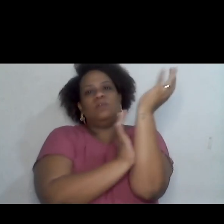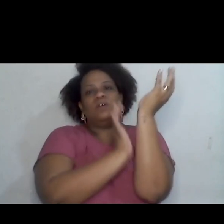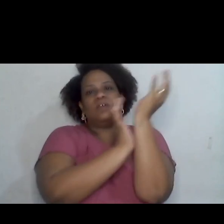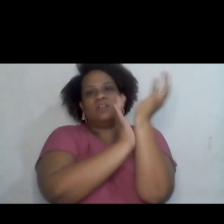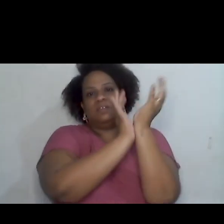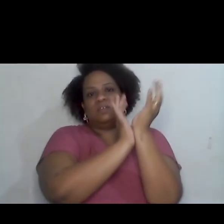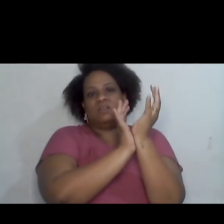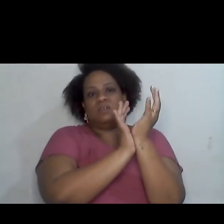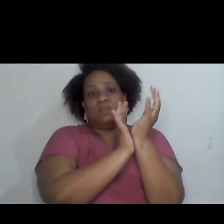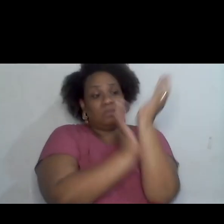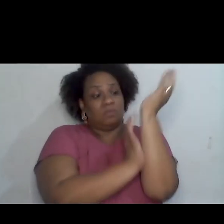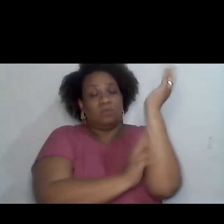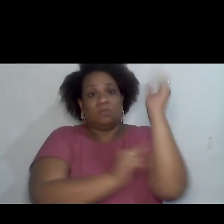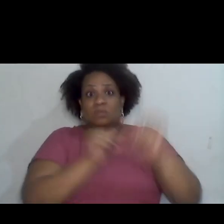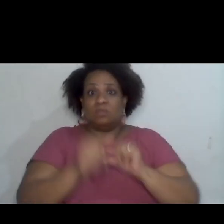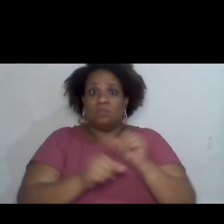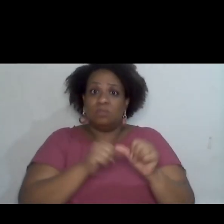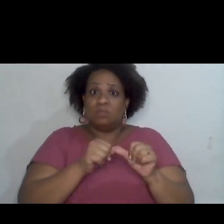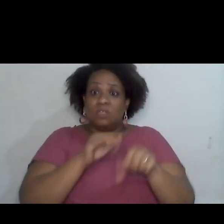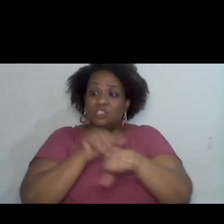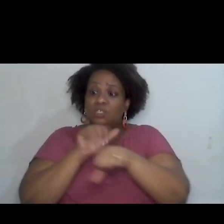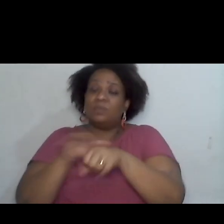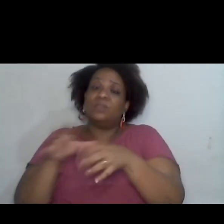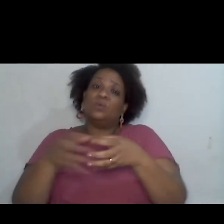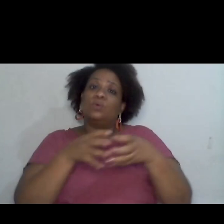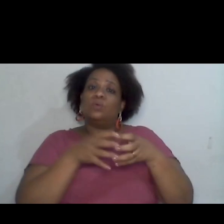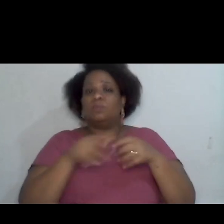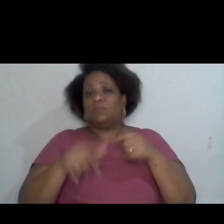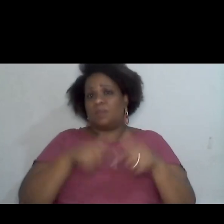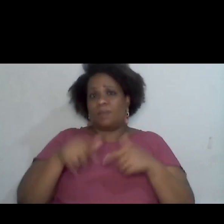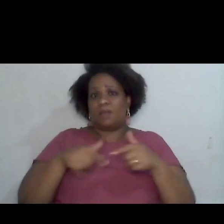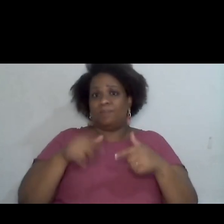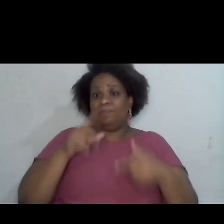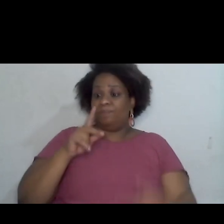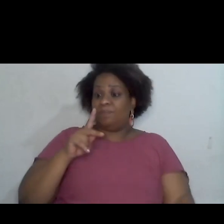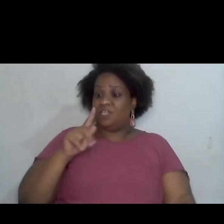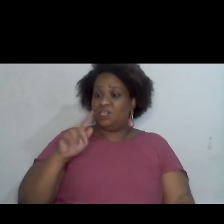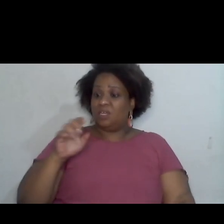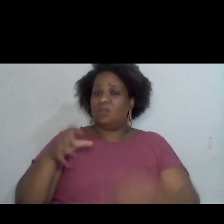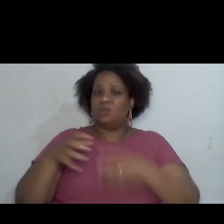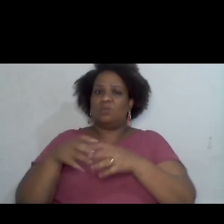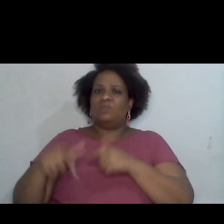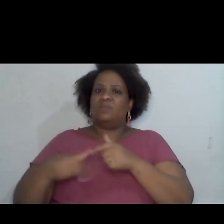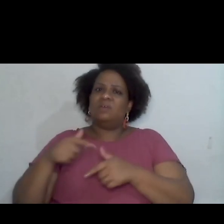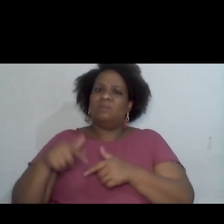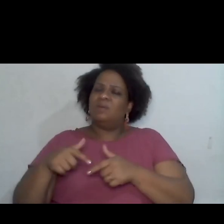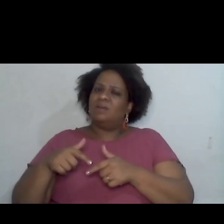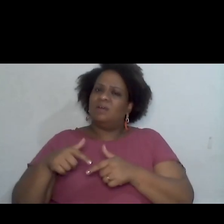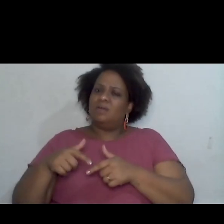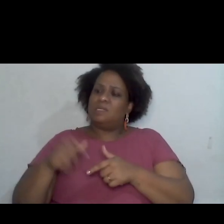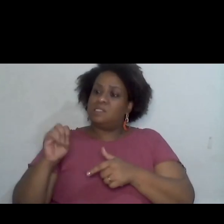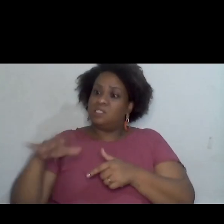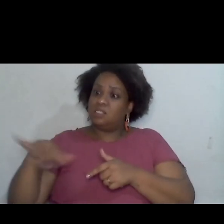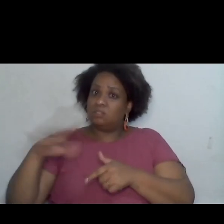desburocratizar, chamando a PGE para o grupo de trabalho. A PGE está elaborando isso junto conosco. Porque no trâmite normal,